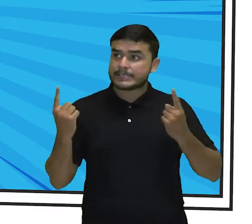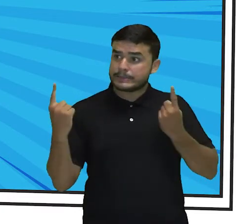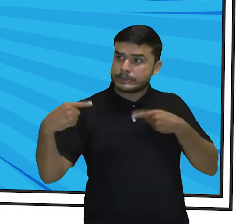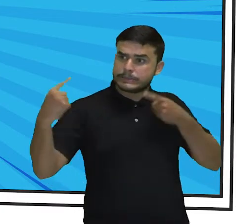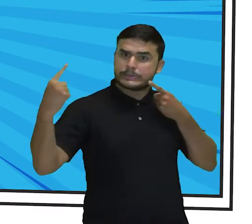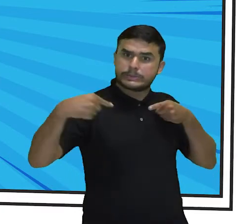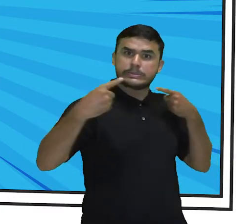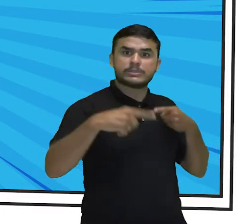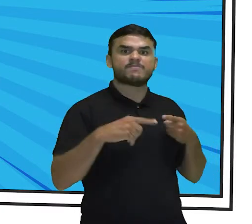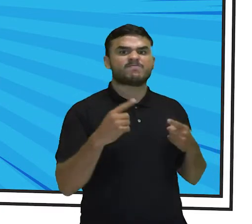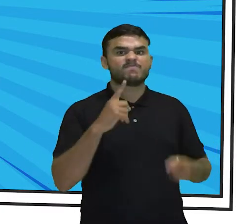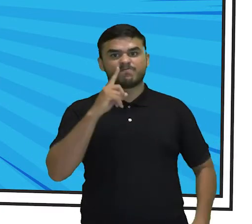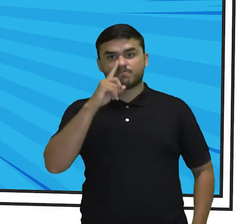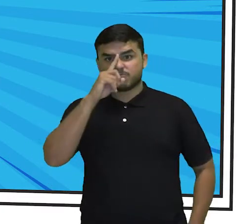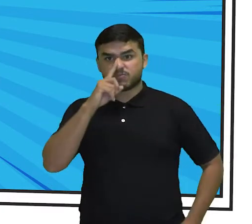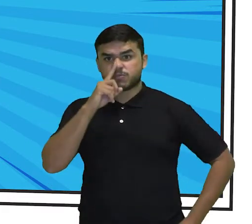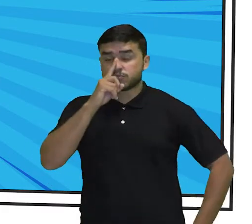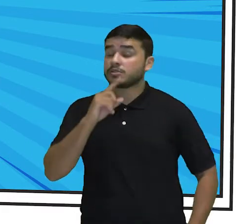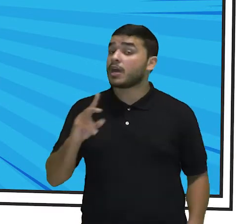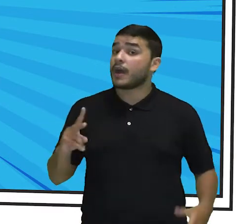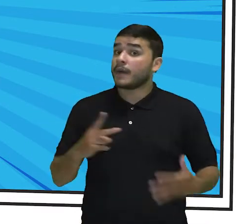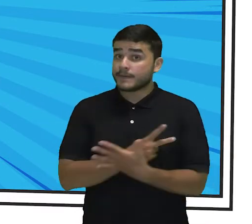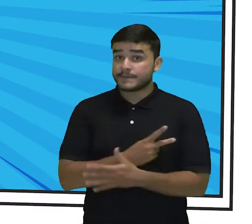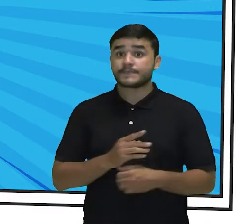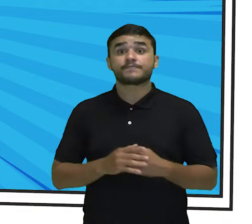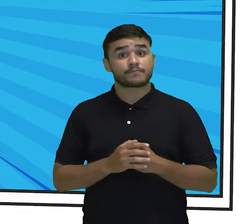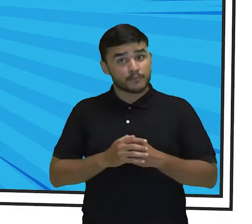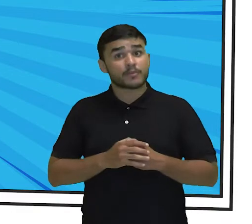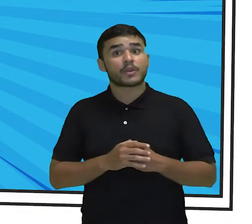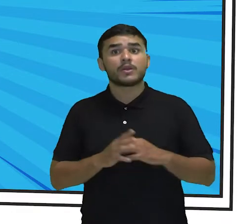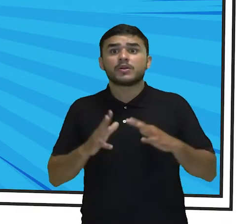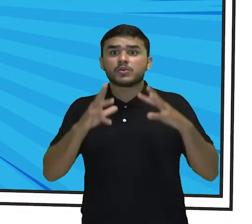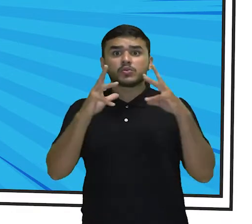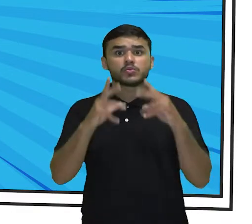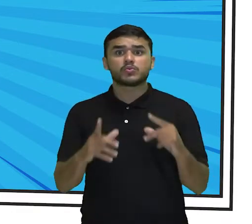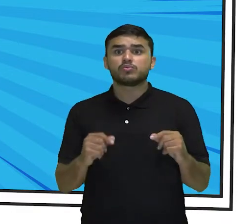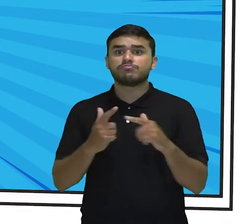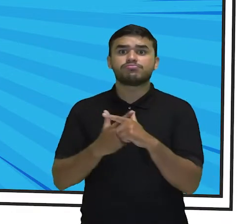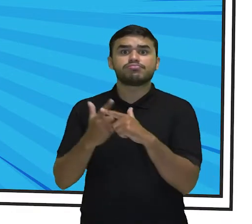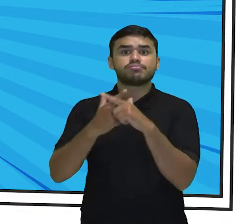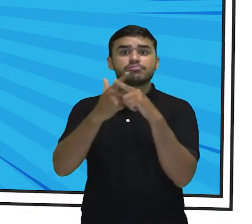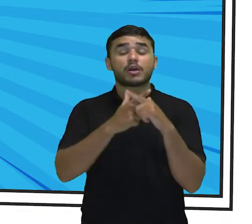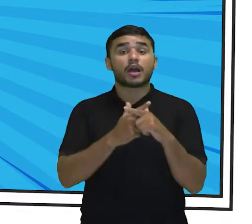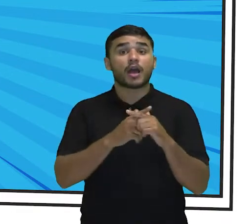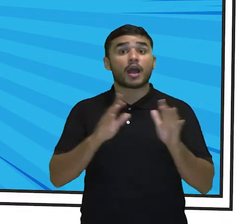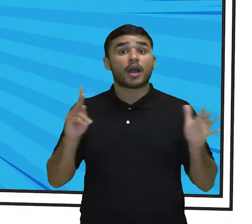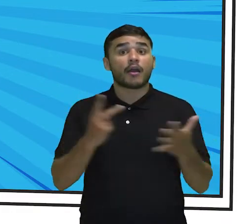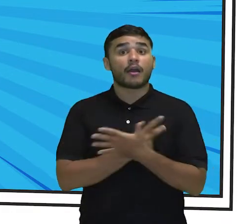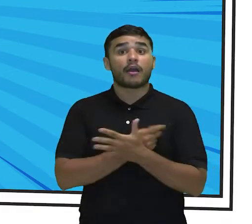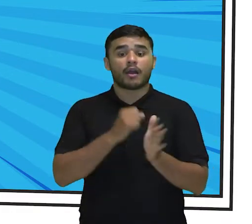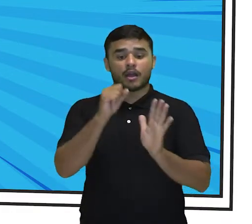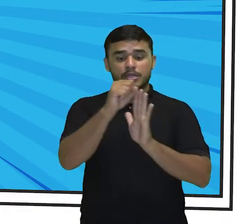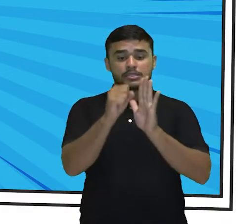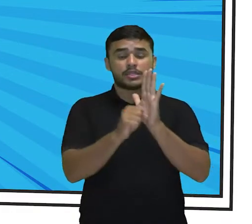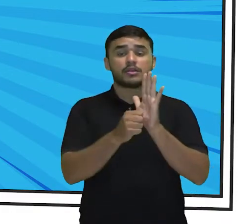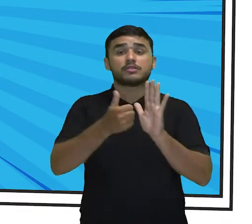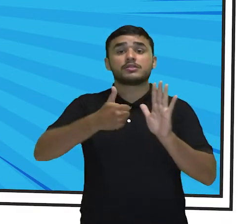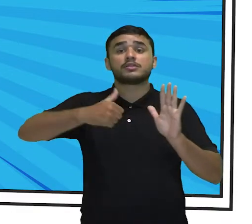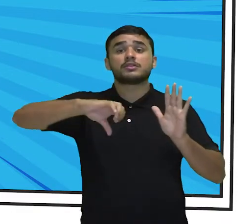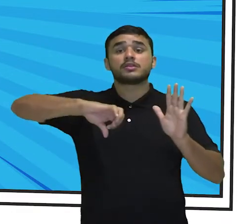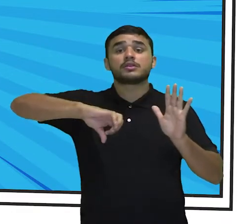a lutar, a entrar num choque. Sabe o que o século XIX é, meninos?